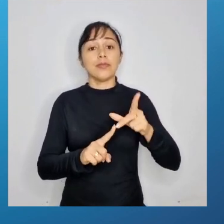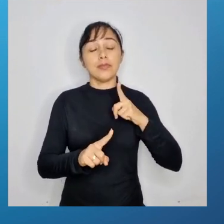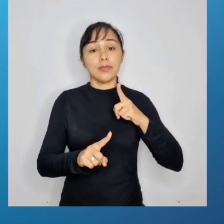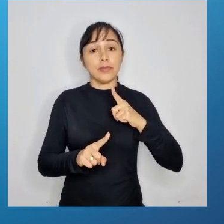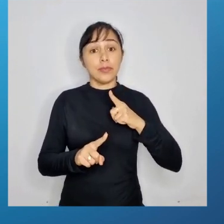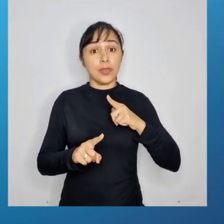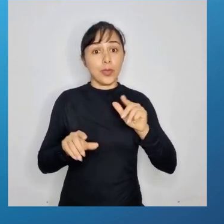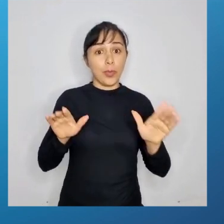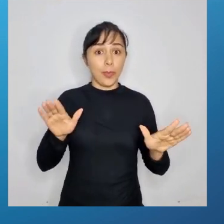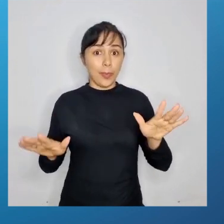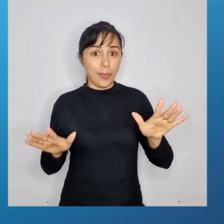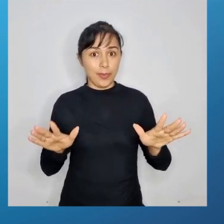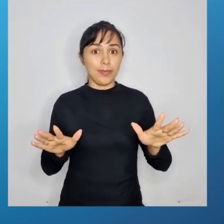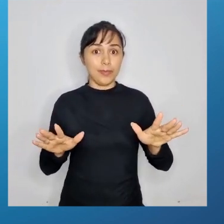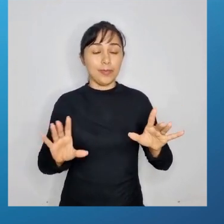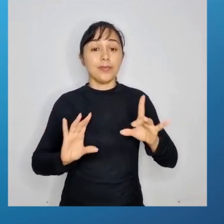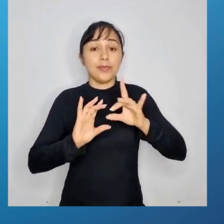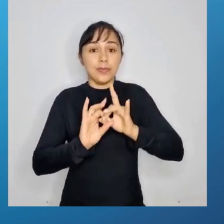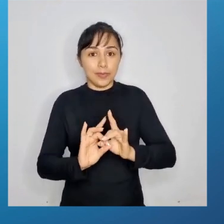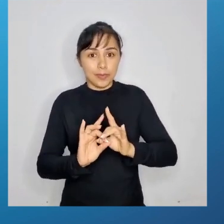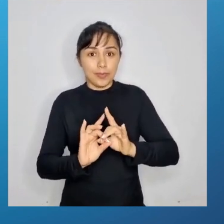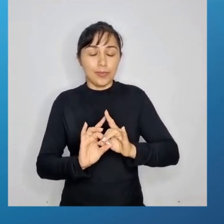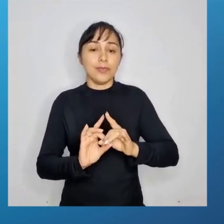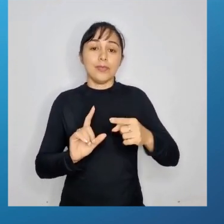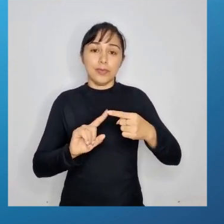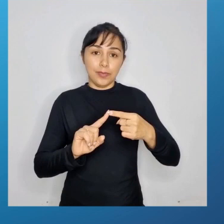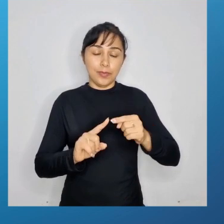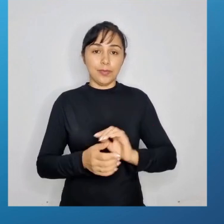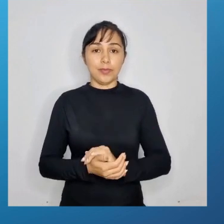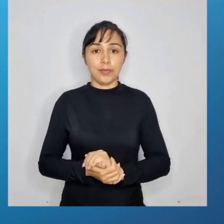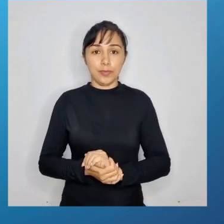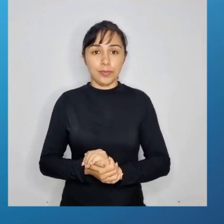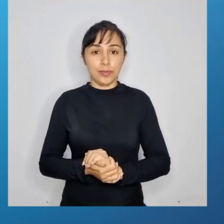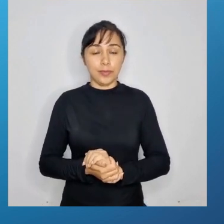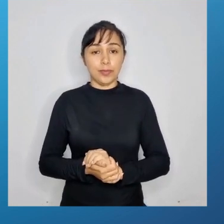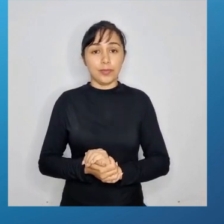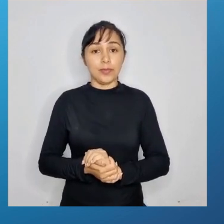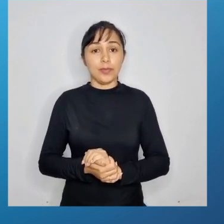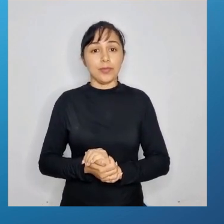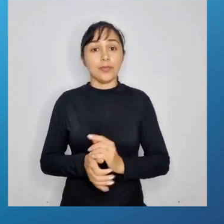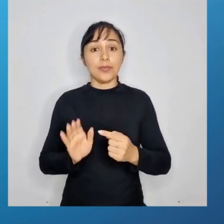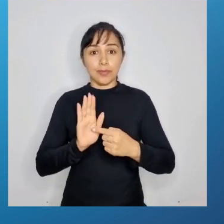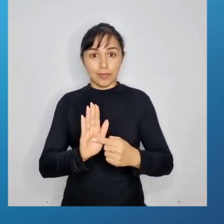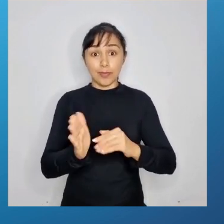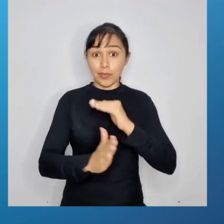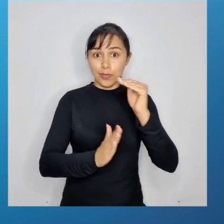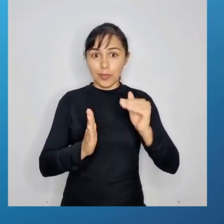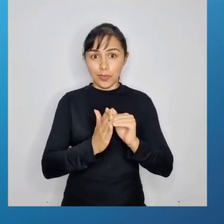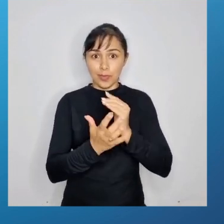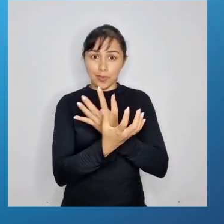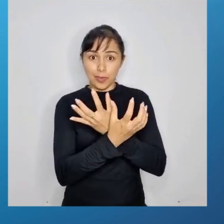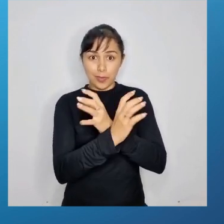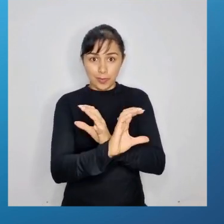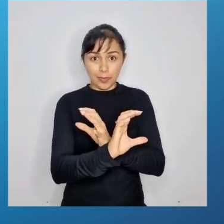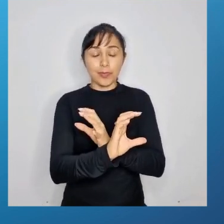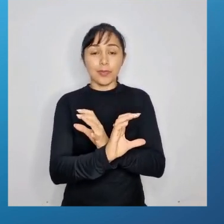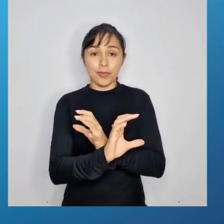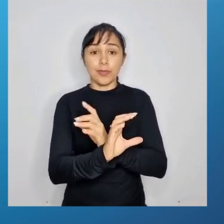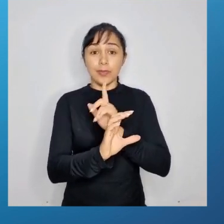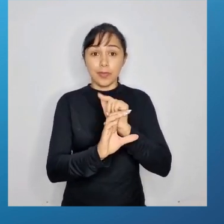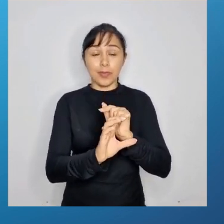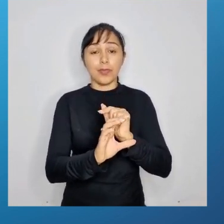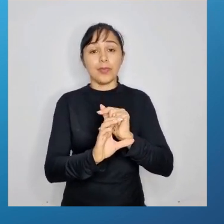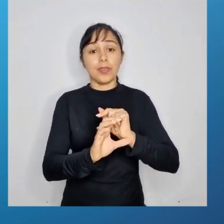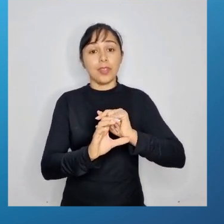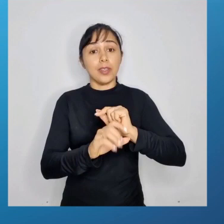axial, ligados ao esqueleto axial. Patas, entre outros. Aqui nós temos toda a parte óssea relacionada a esse processo